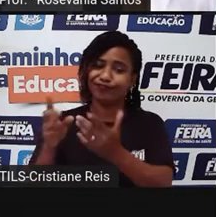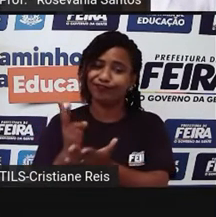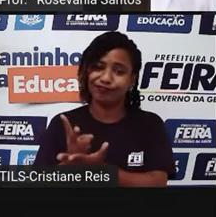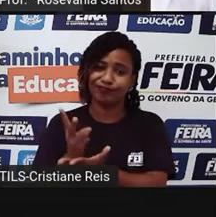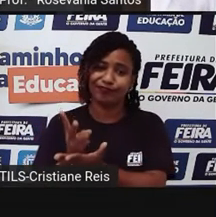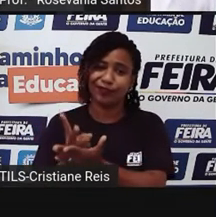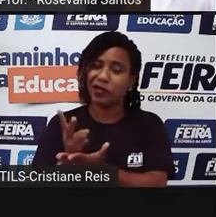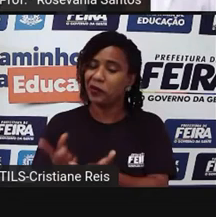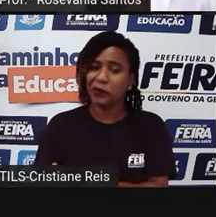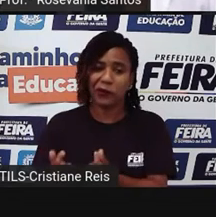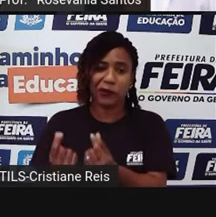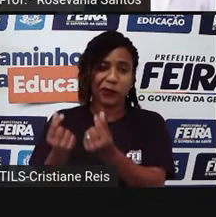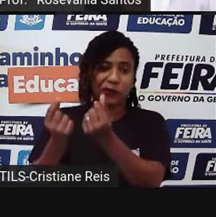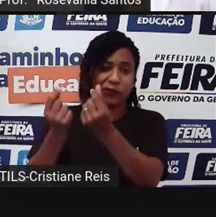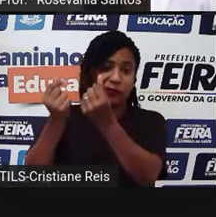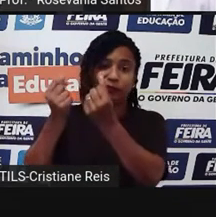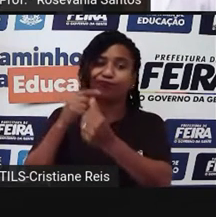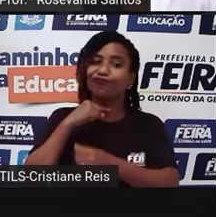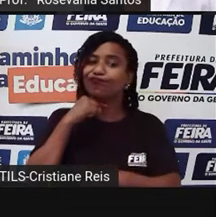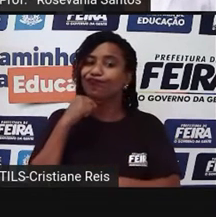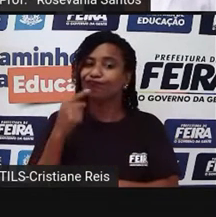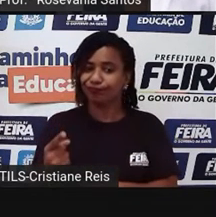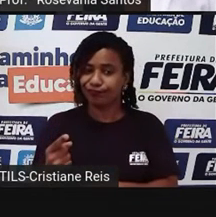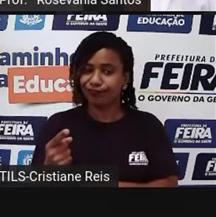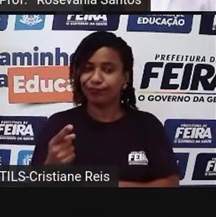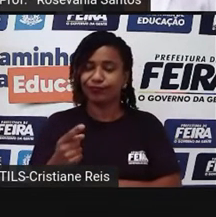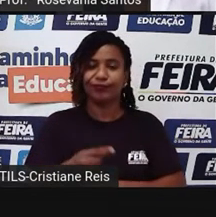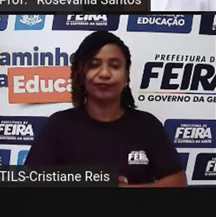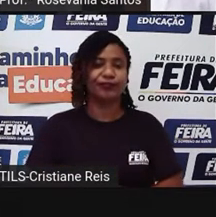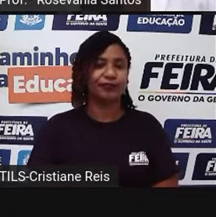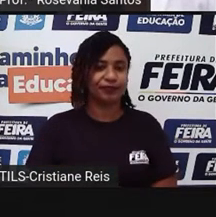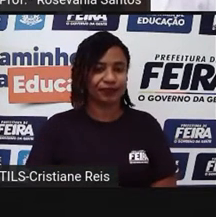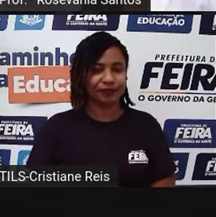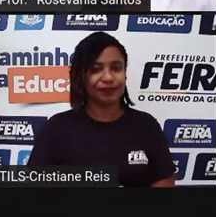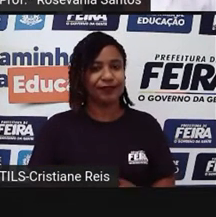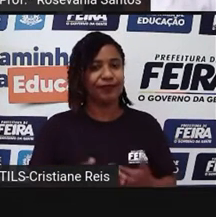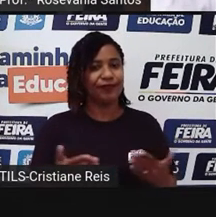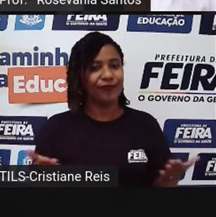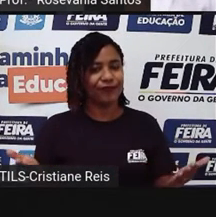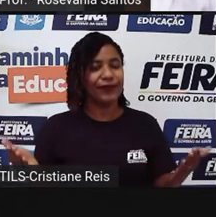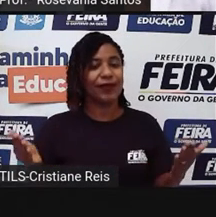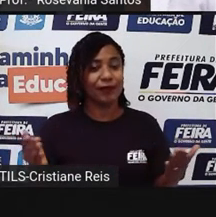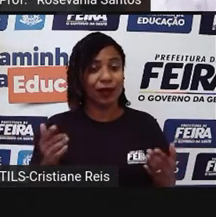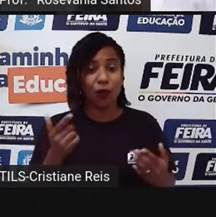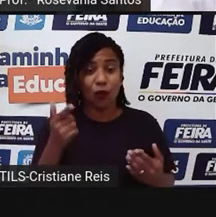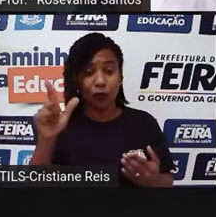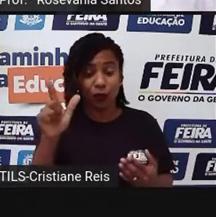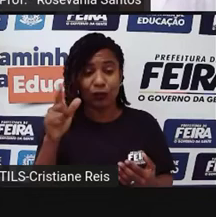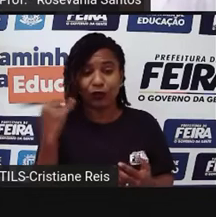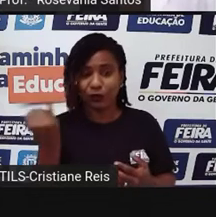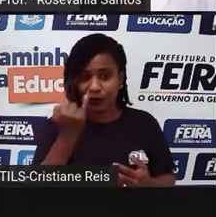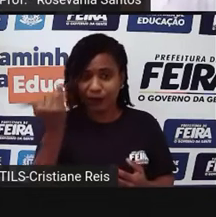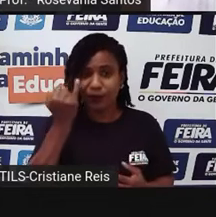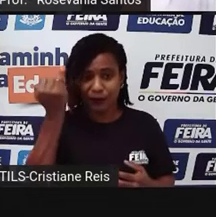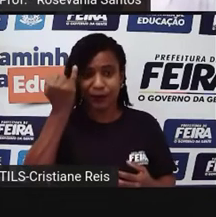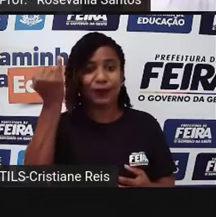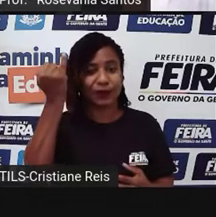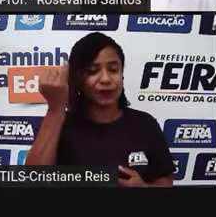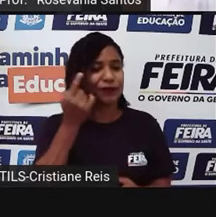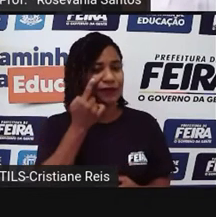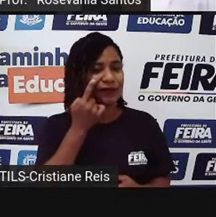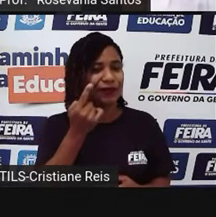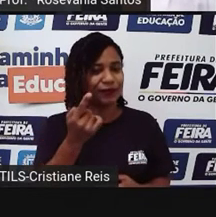de enriquecimento, né, como já era antes e continua até hoje. Bom, mas uma coisa importante a gente chamar a atenção. Nesse